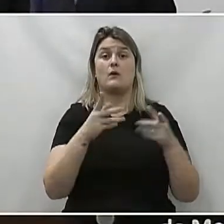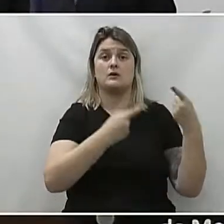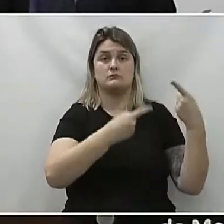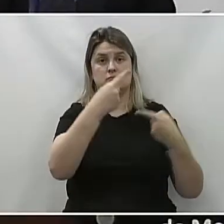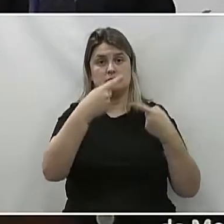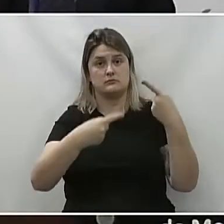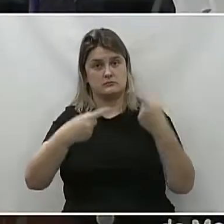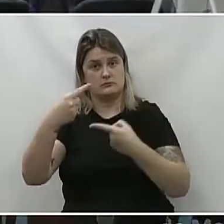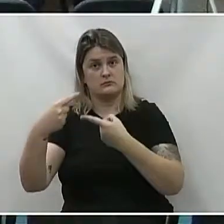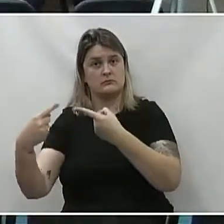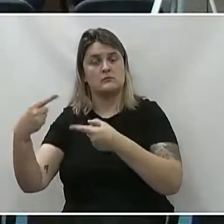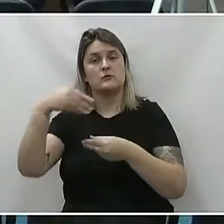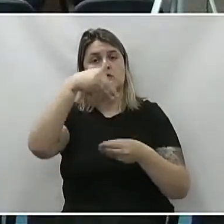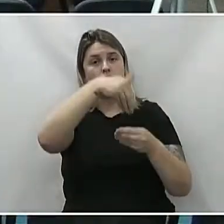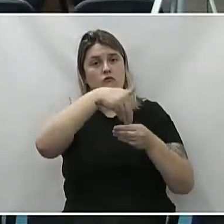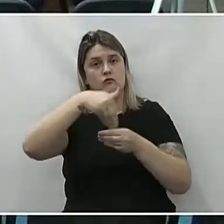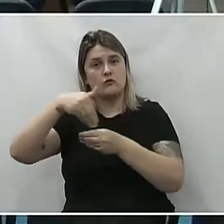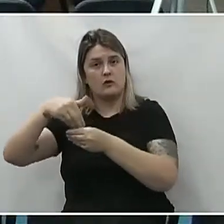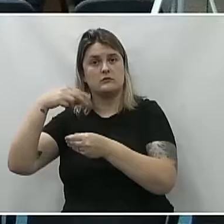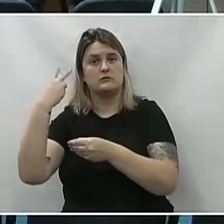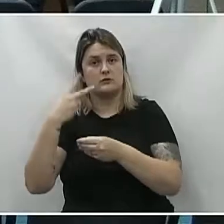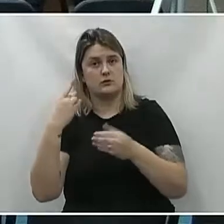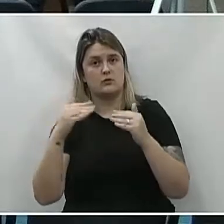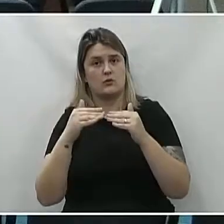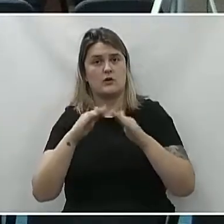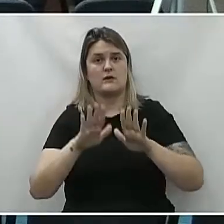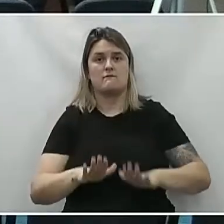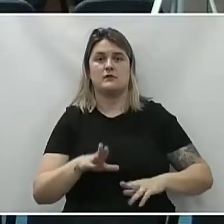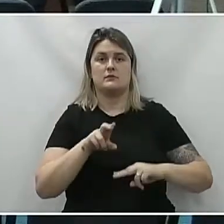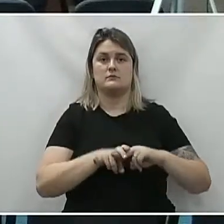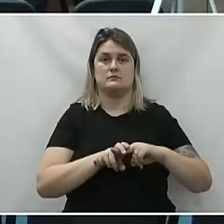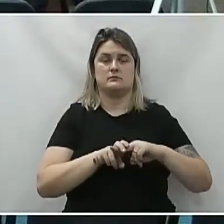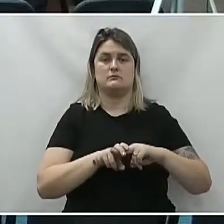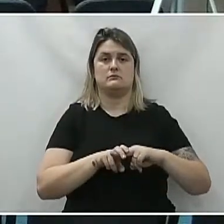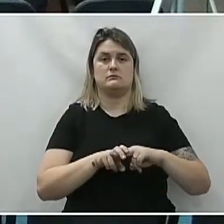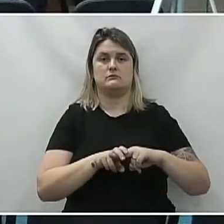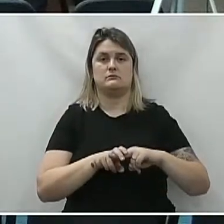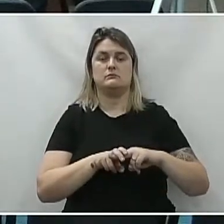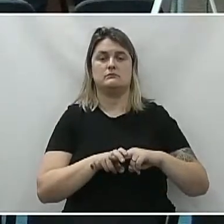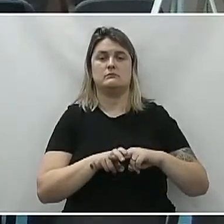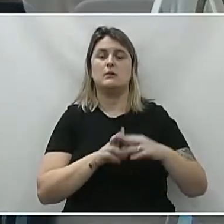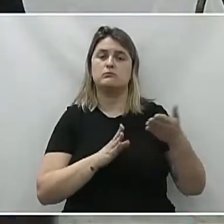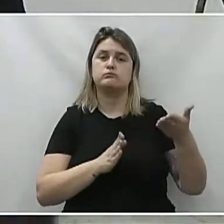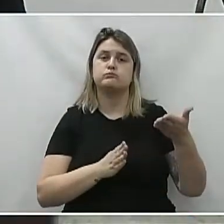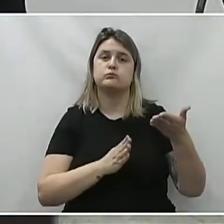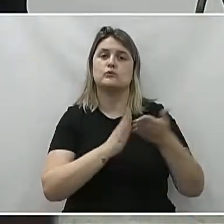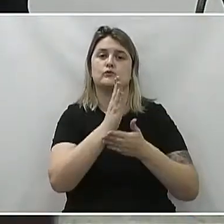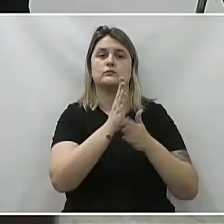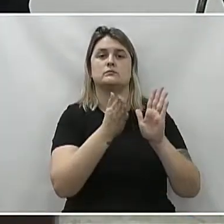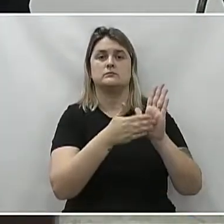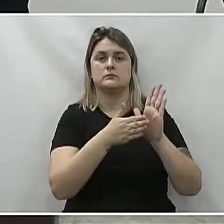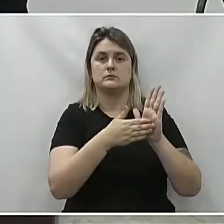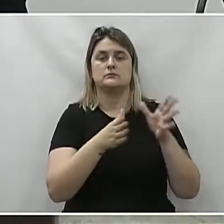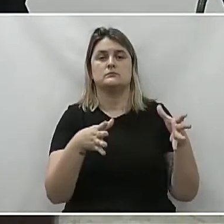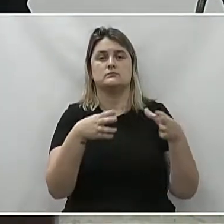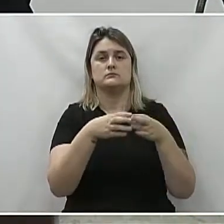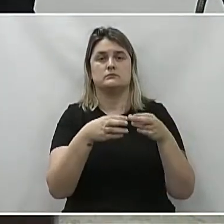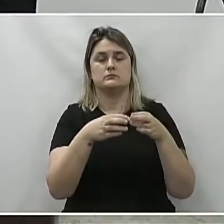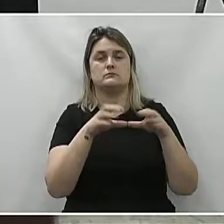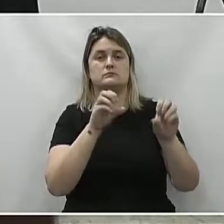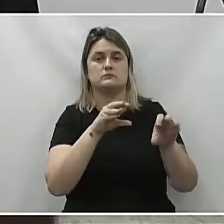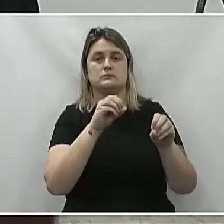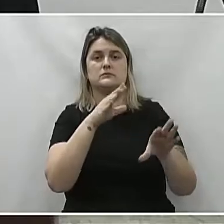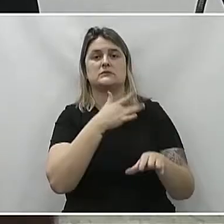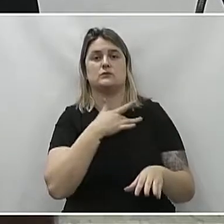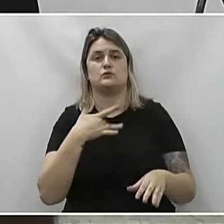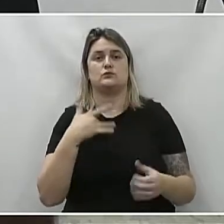discussão, em votação, senhores vereadores que aprovam, permaneçam como estão. Aprovado o parecer fundamentado da Comissão de